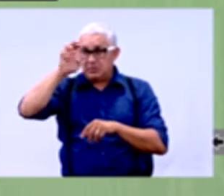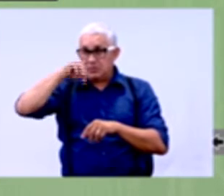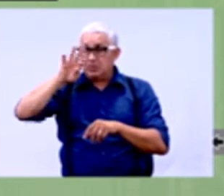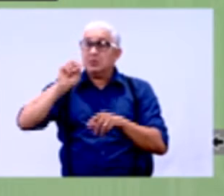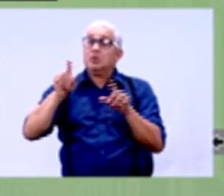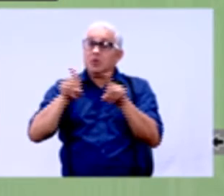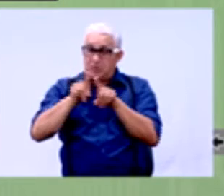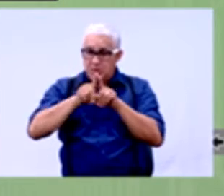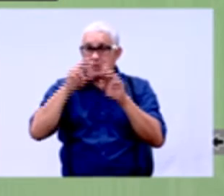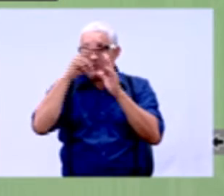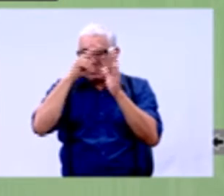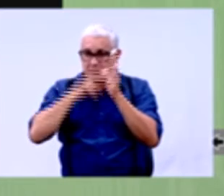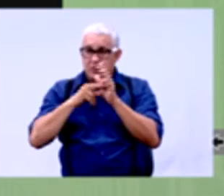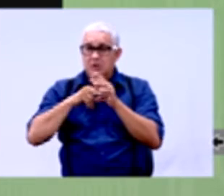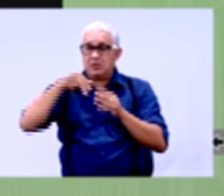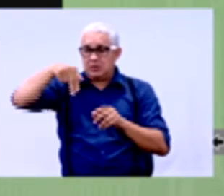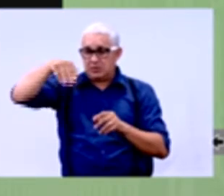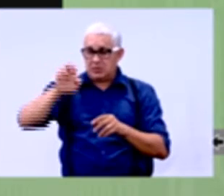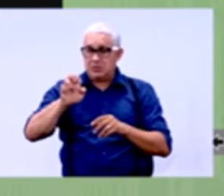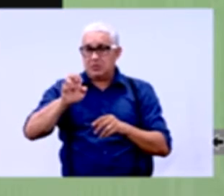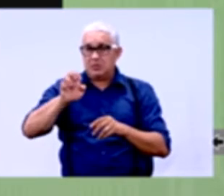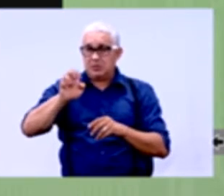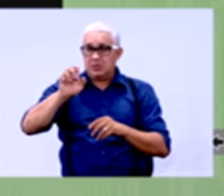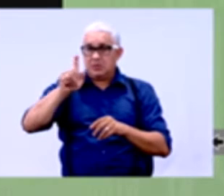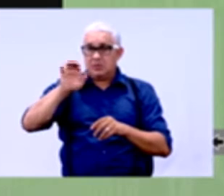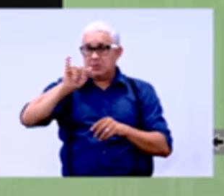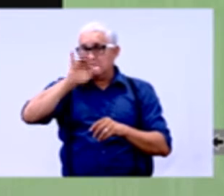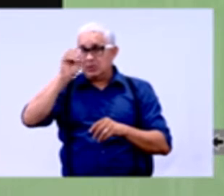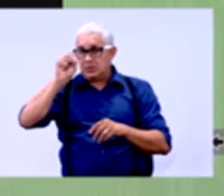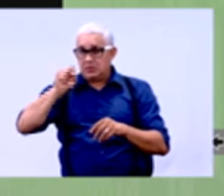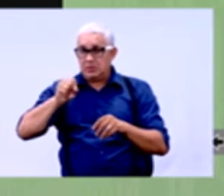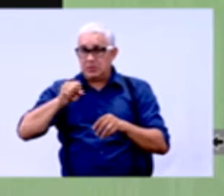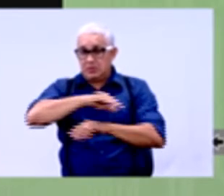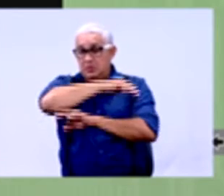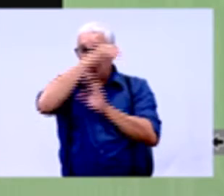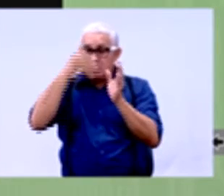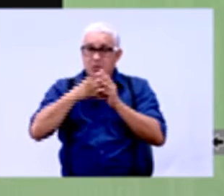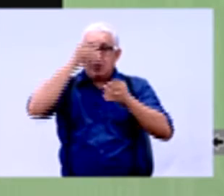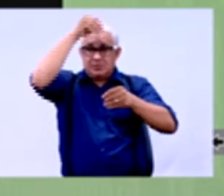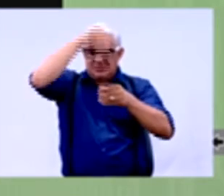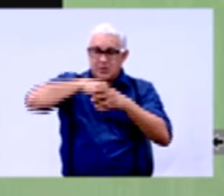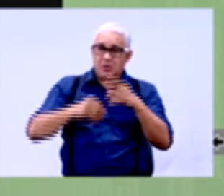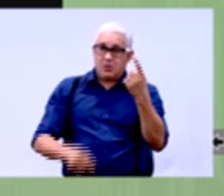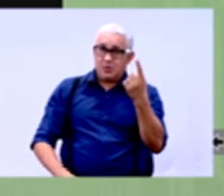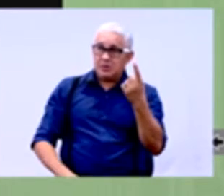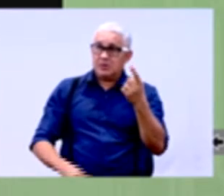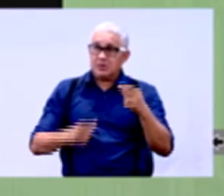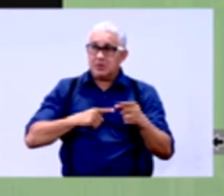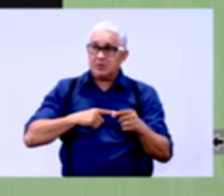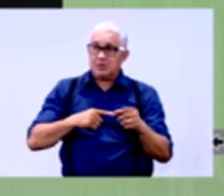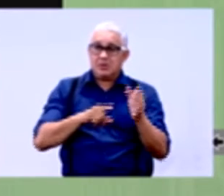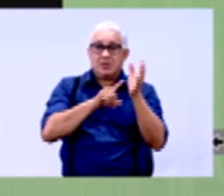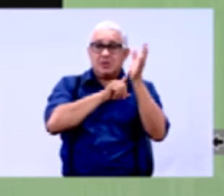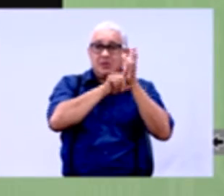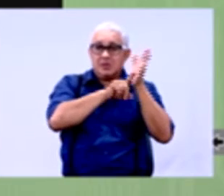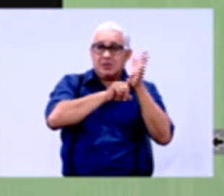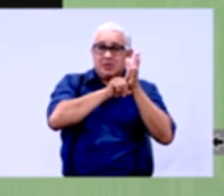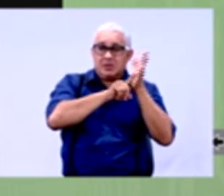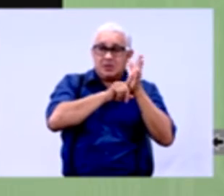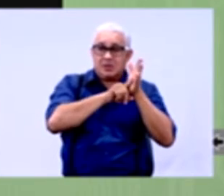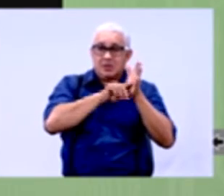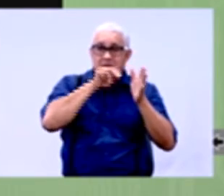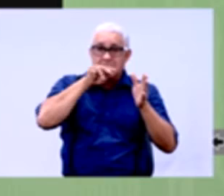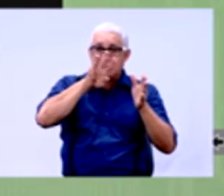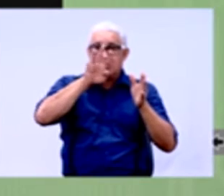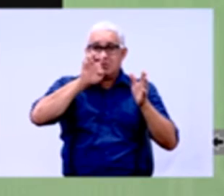só, certo? E aí aqui nós temos um exemplo, ó. Execução de consultas ao banco de dados diretamente da página web.